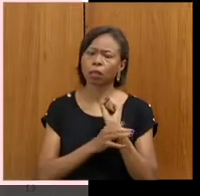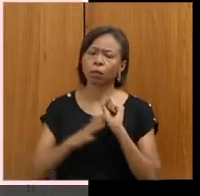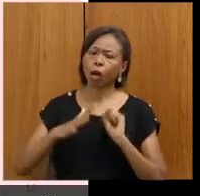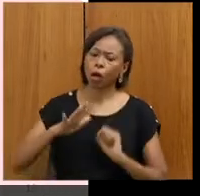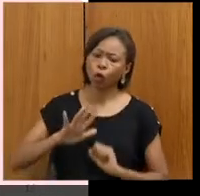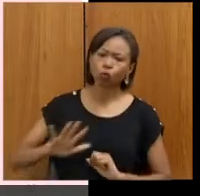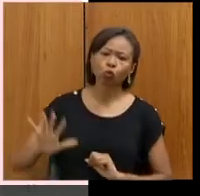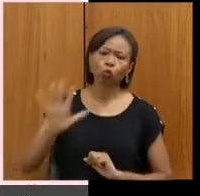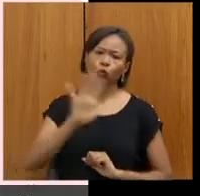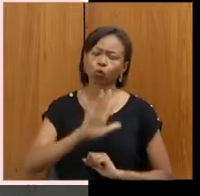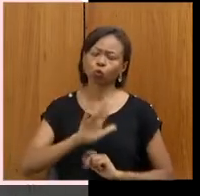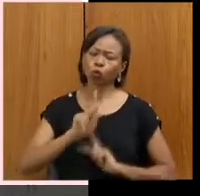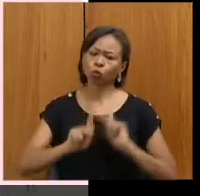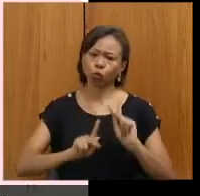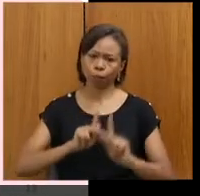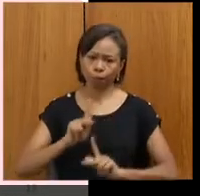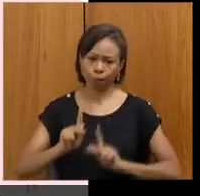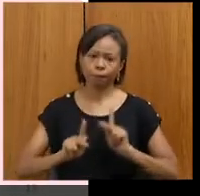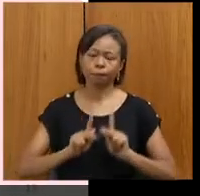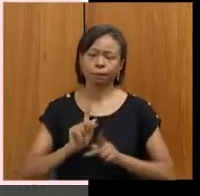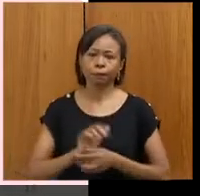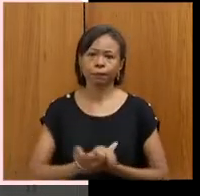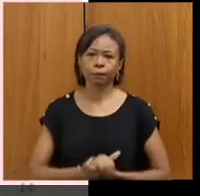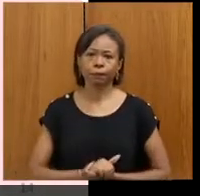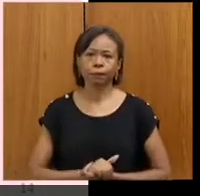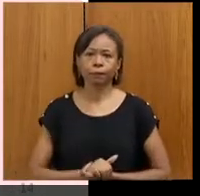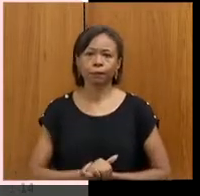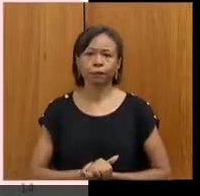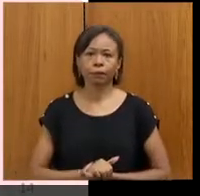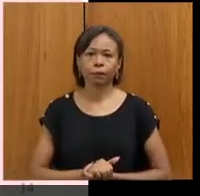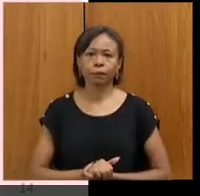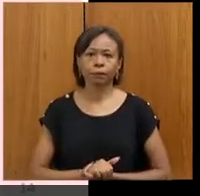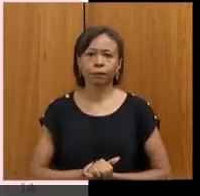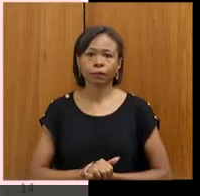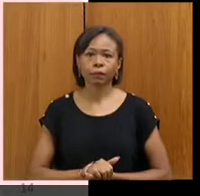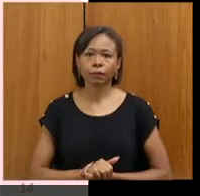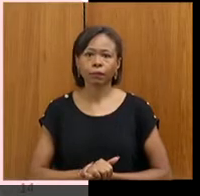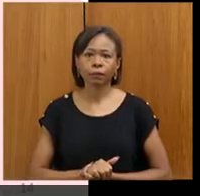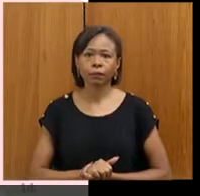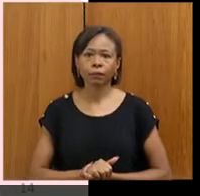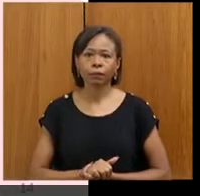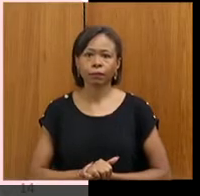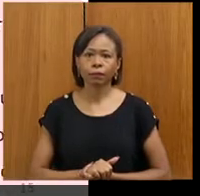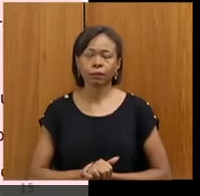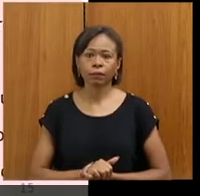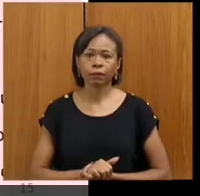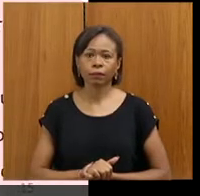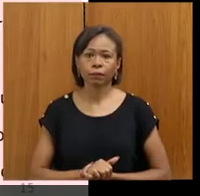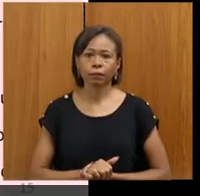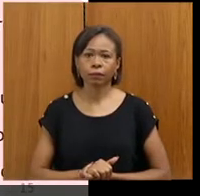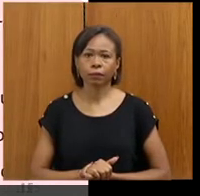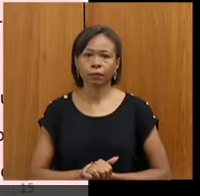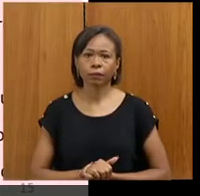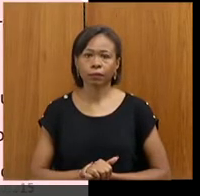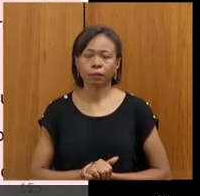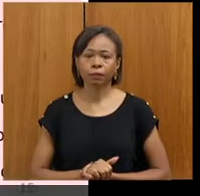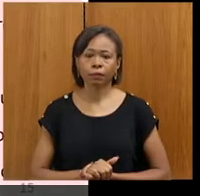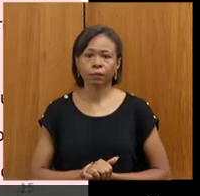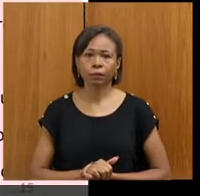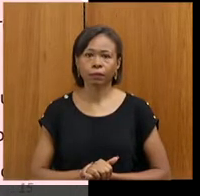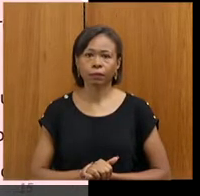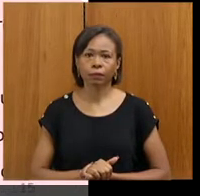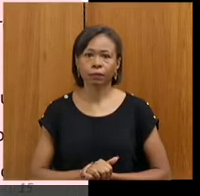segurança para todos os envolvidos nesse processo próximo por favor próximo por favor ainda